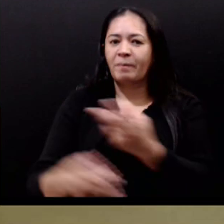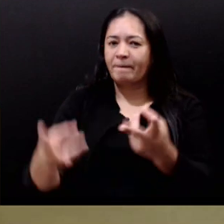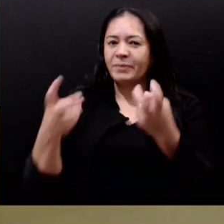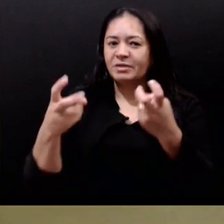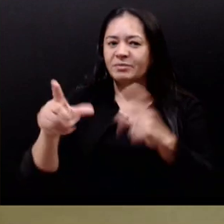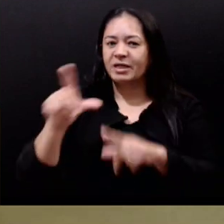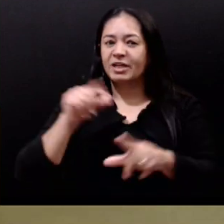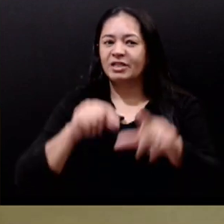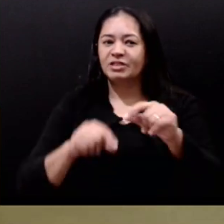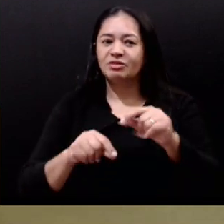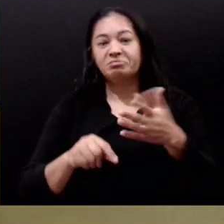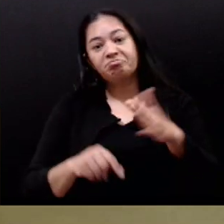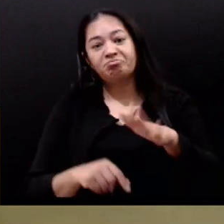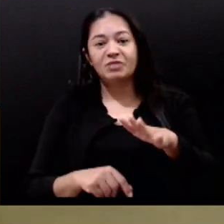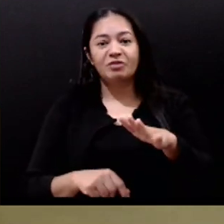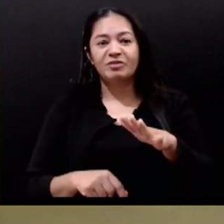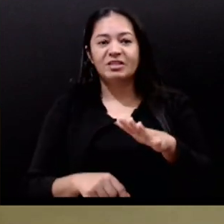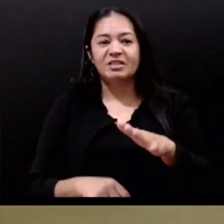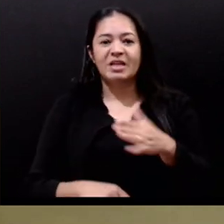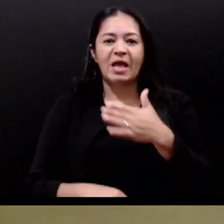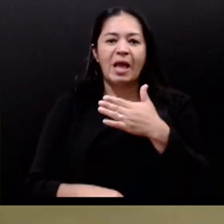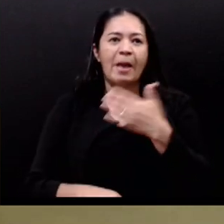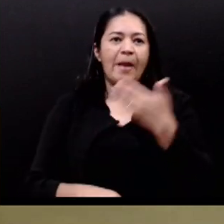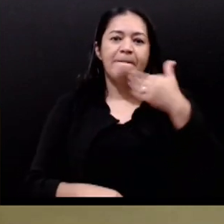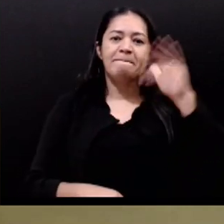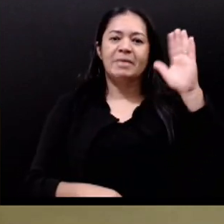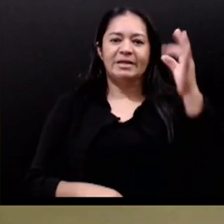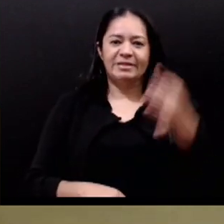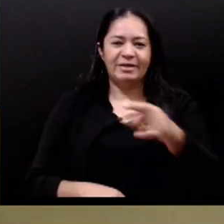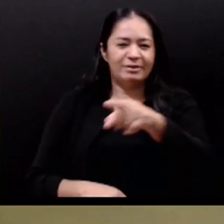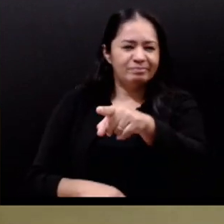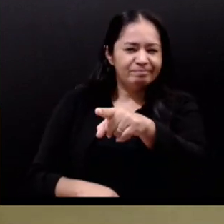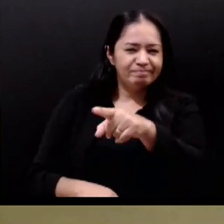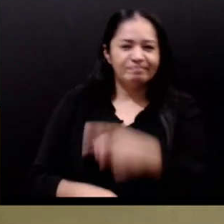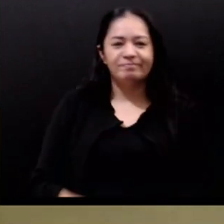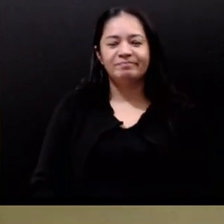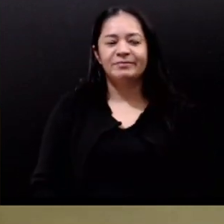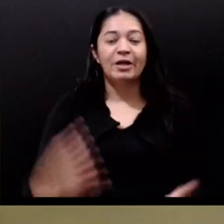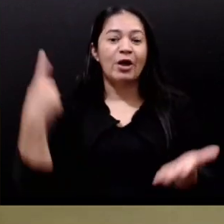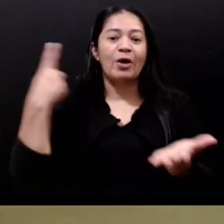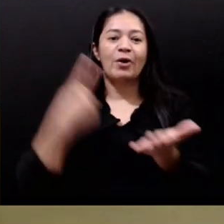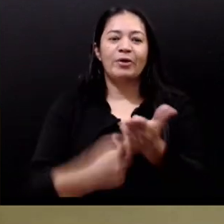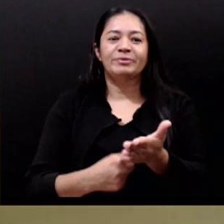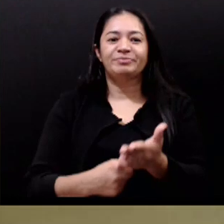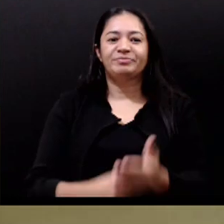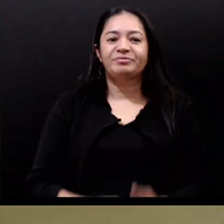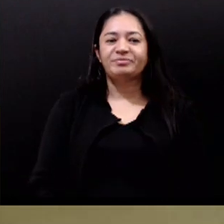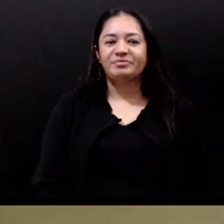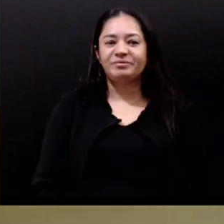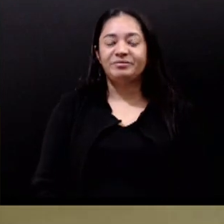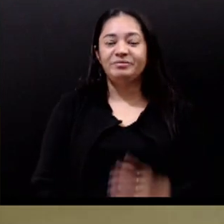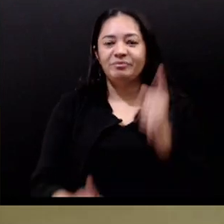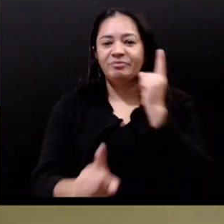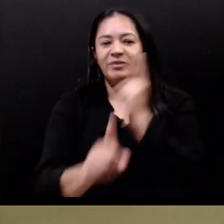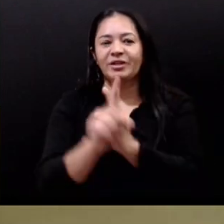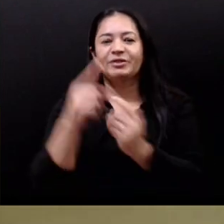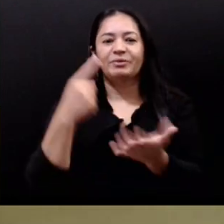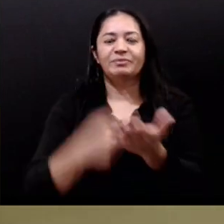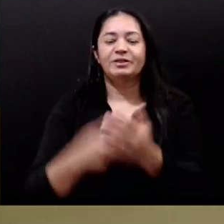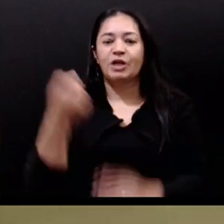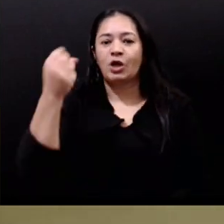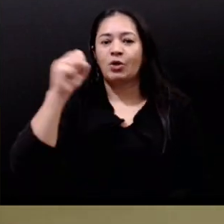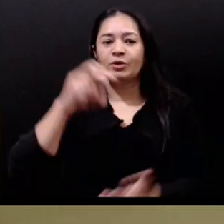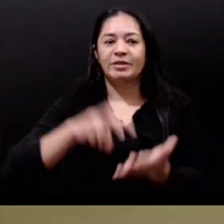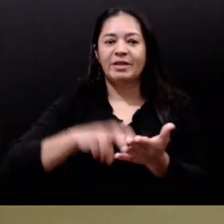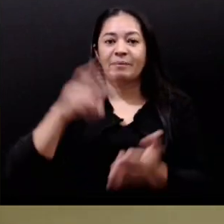não seja a mais certa para você. Combinado? Então tá, a gente tem encontro marcado amanhã a partir das 8 da manhã ao vivo aqui na TV